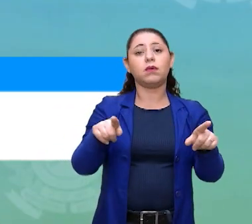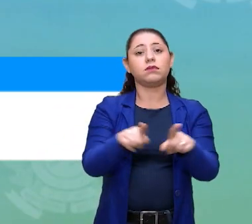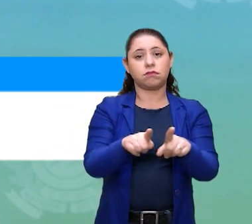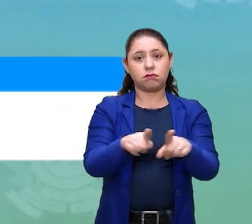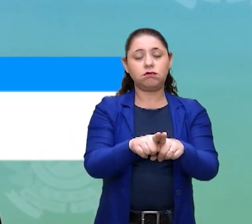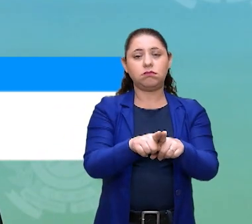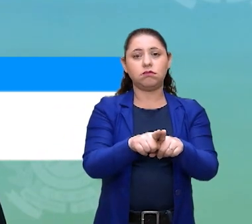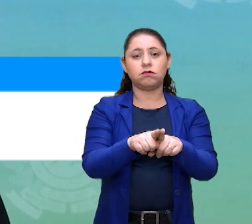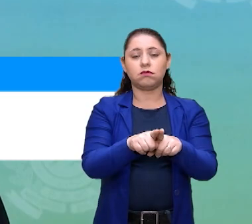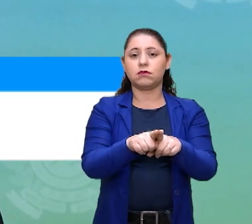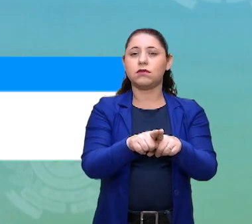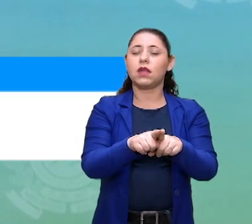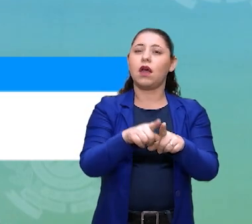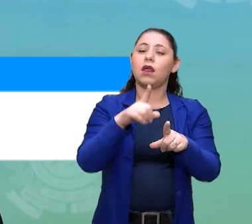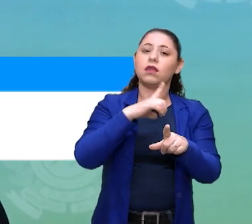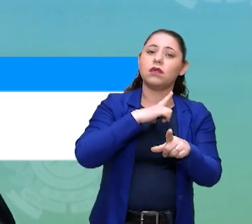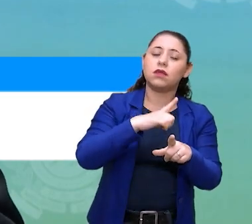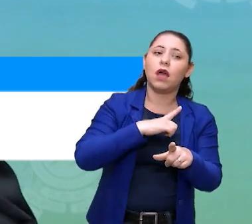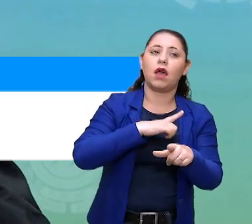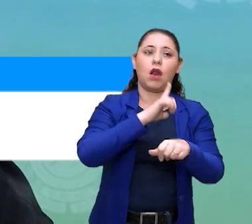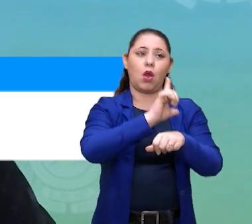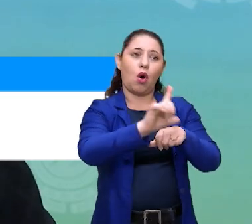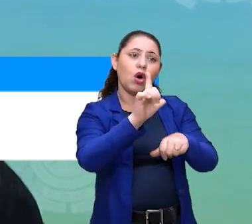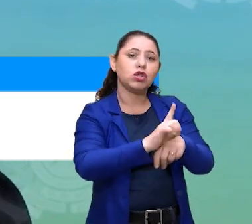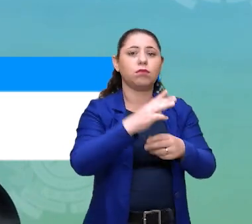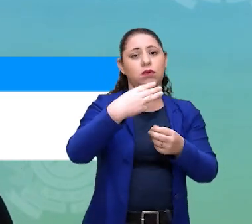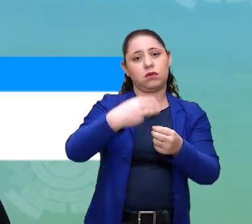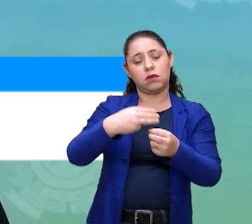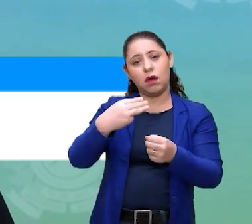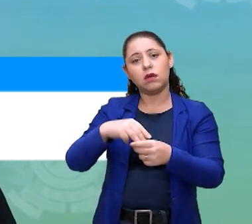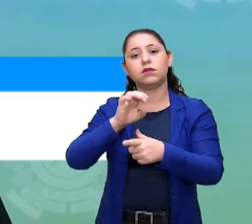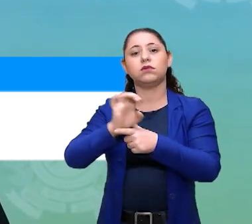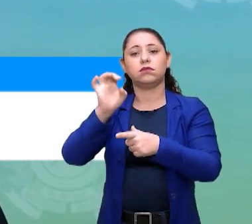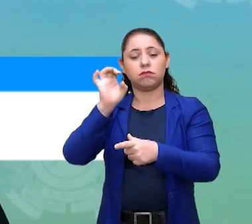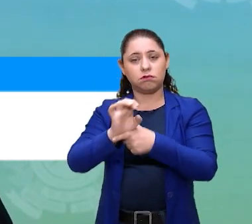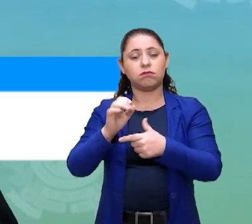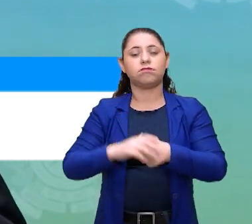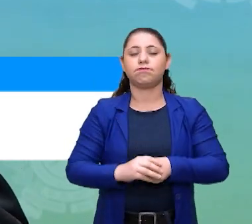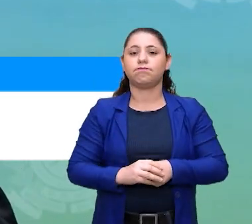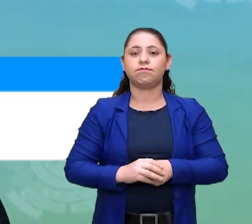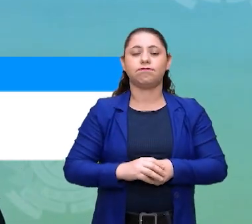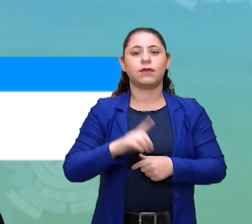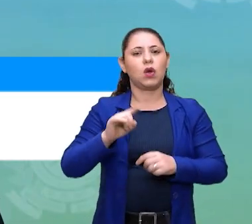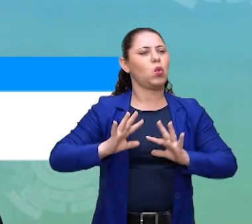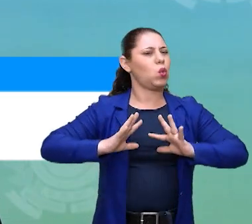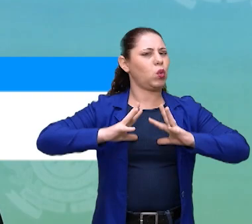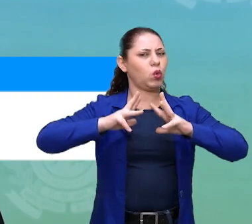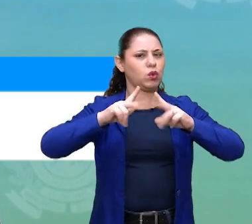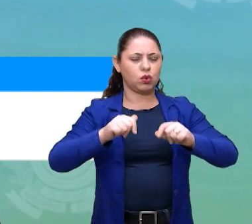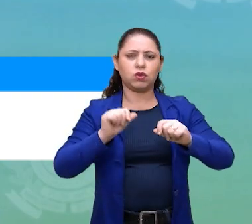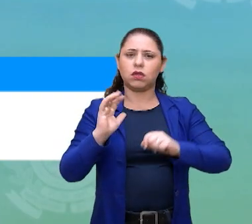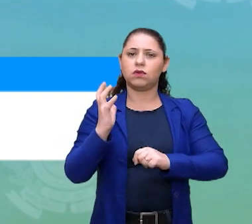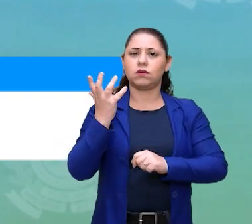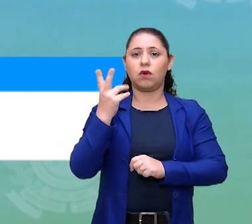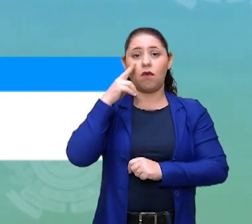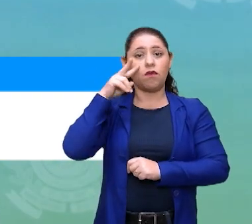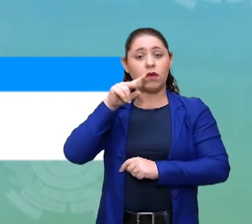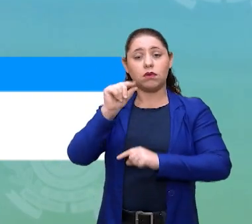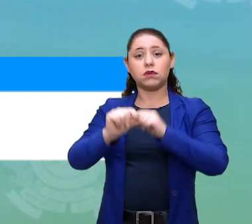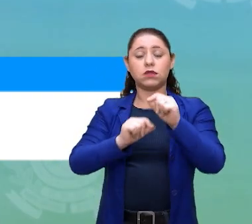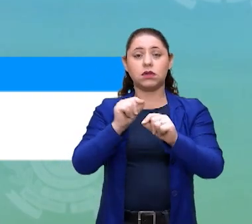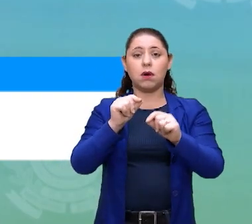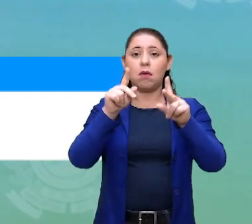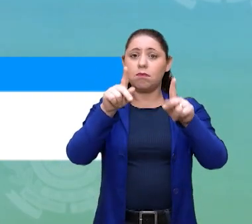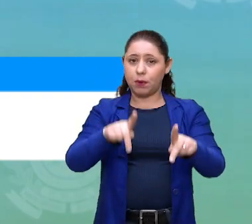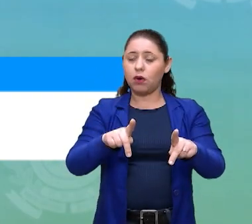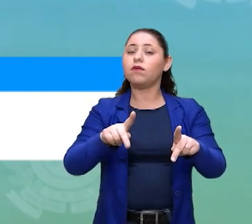retomada das atividades comerciais, municipais, estaduais, enfim, com tudo isso, a gente